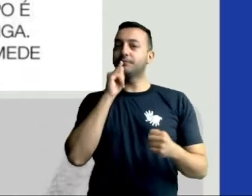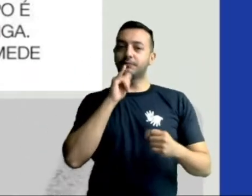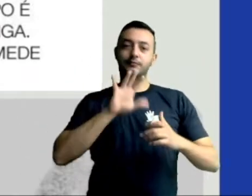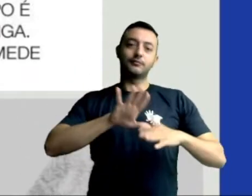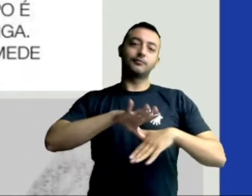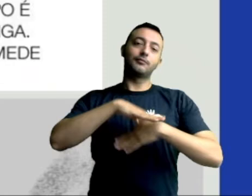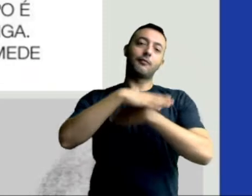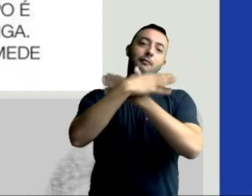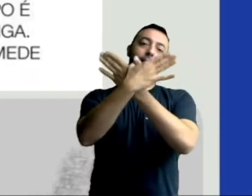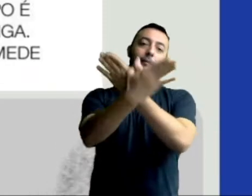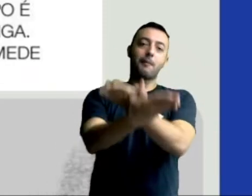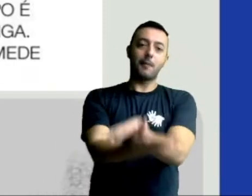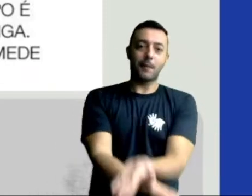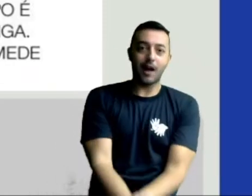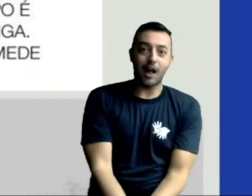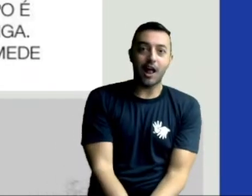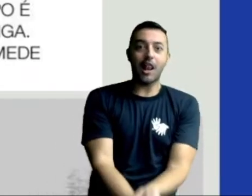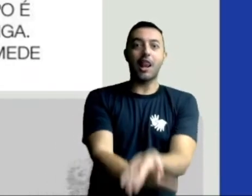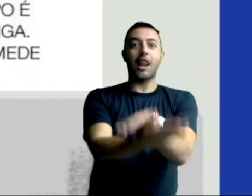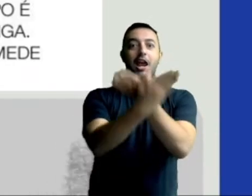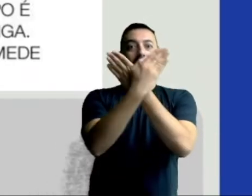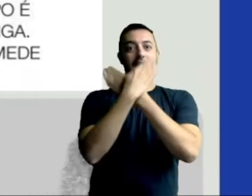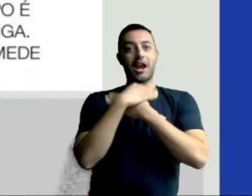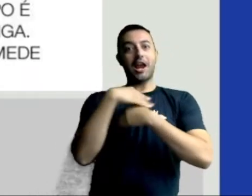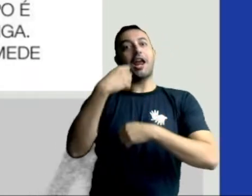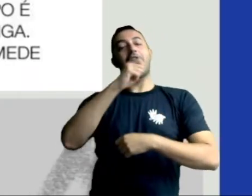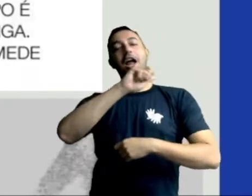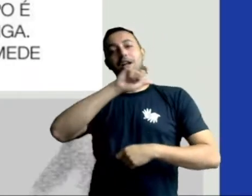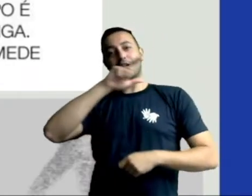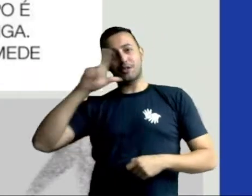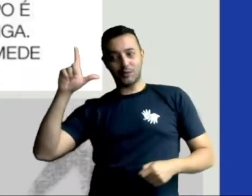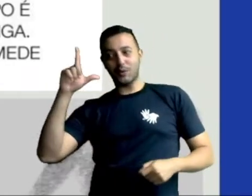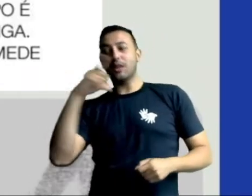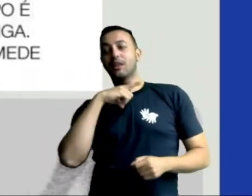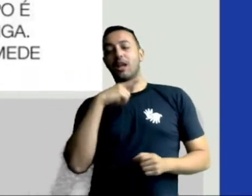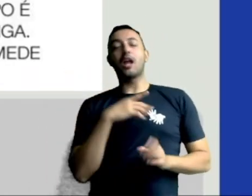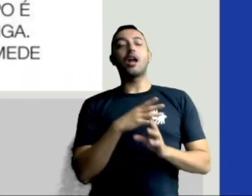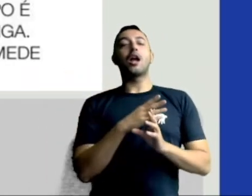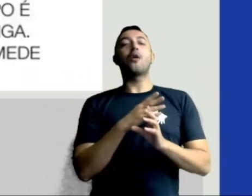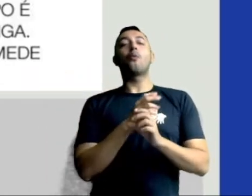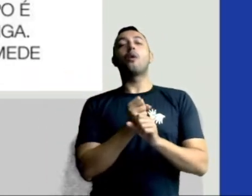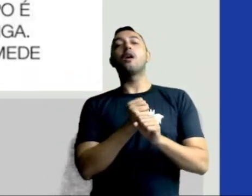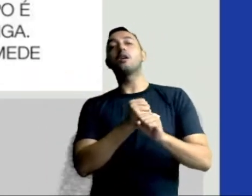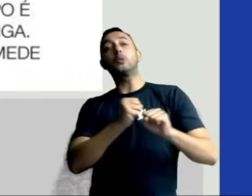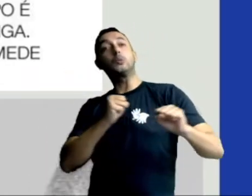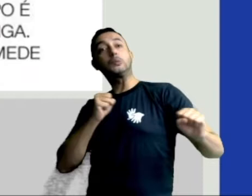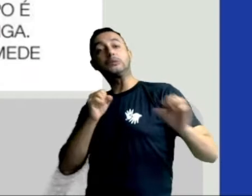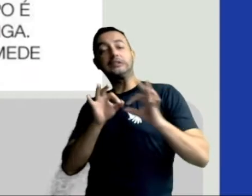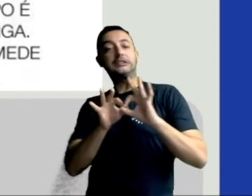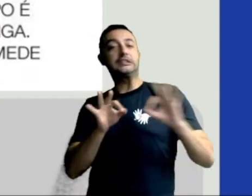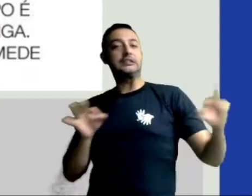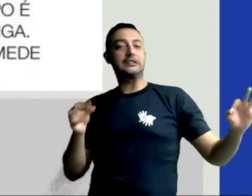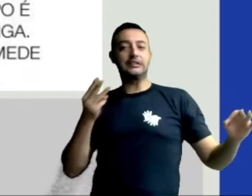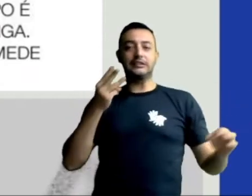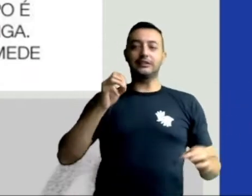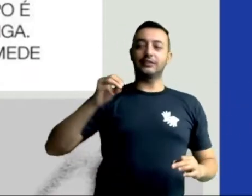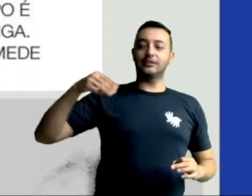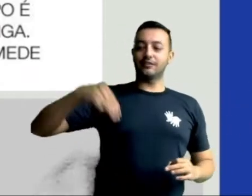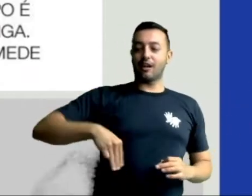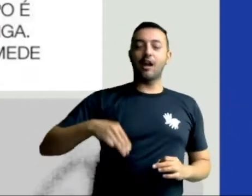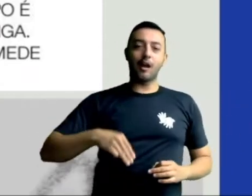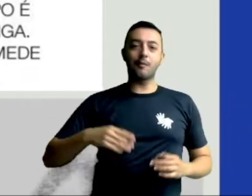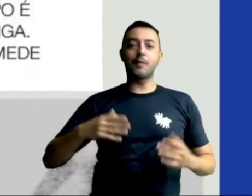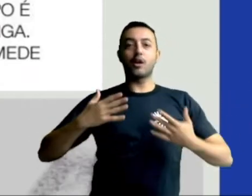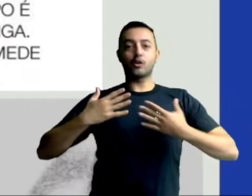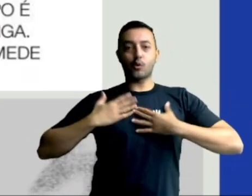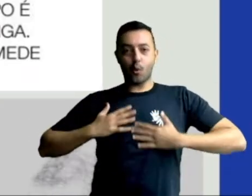baleia azul, tá vendo? Ela pode chegar a medir, gente, 30 metros ou mais de comprimento. Seu corpo